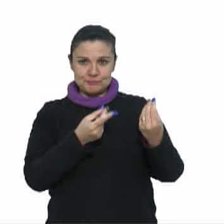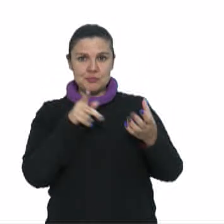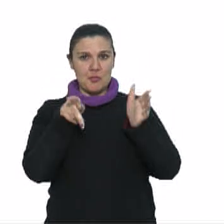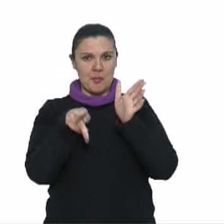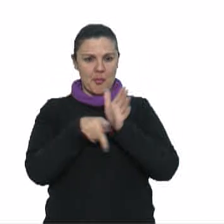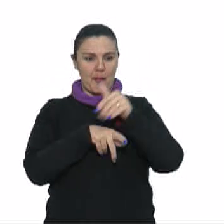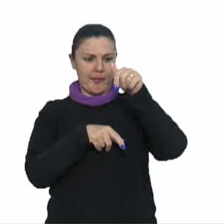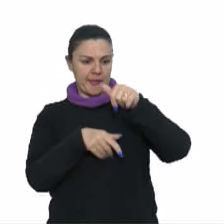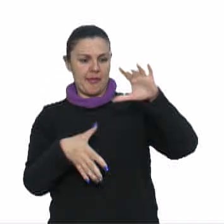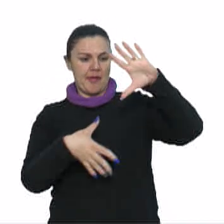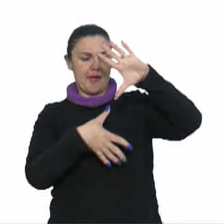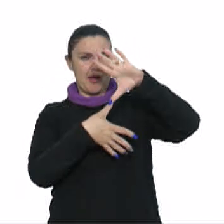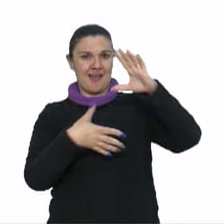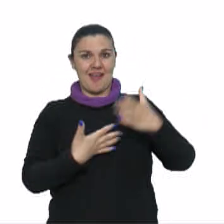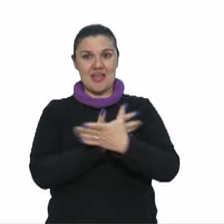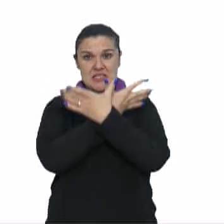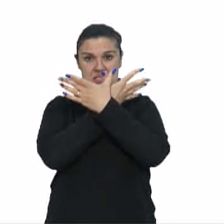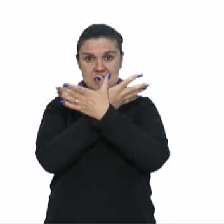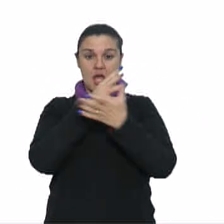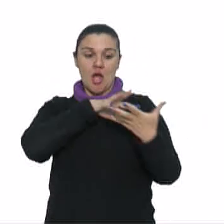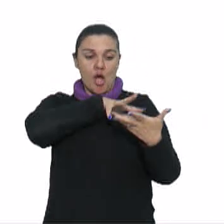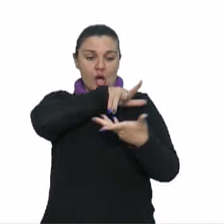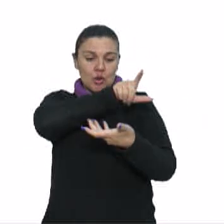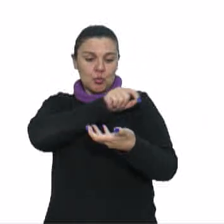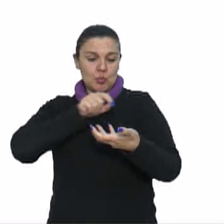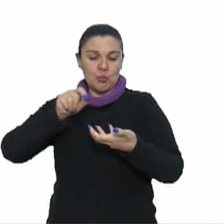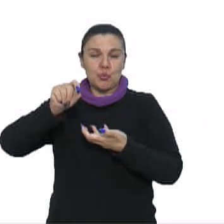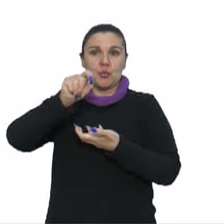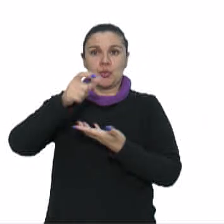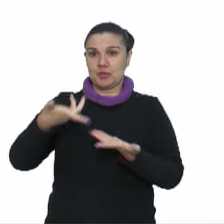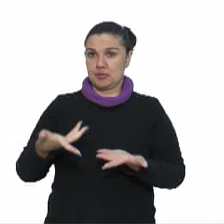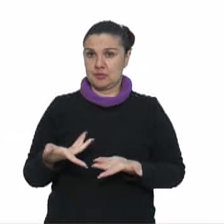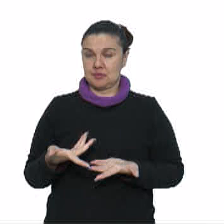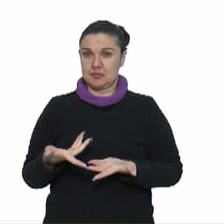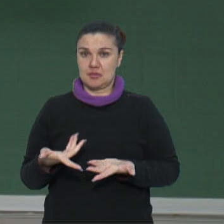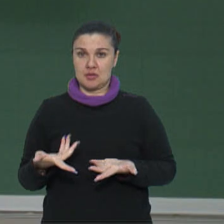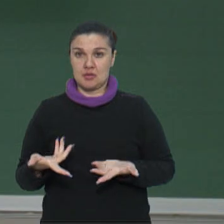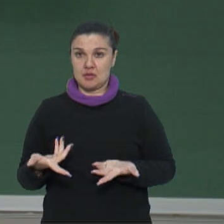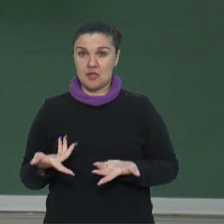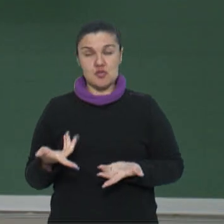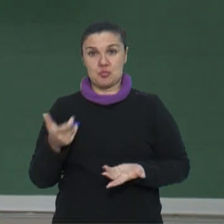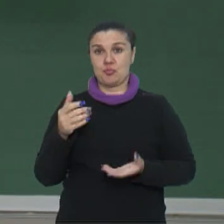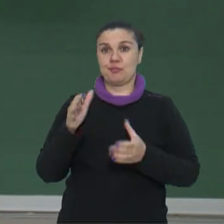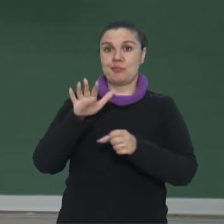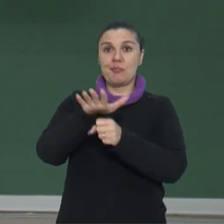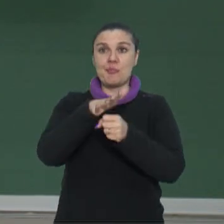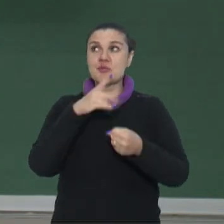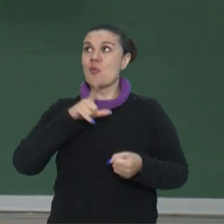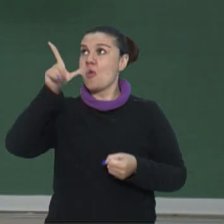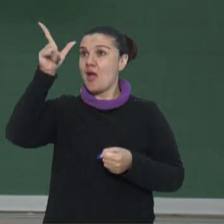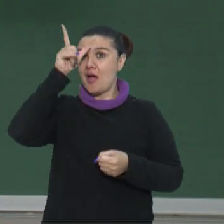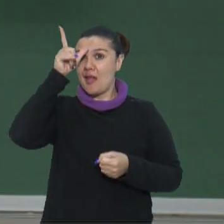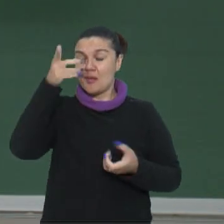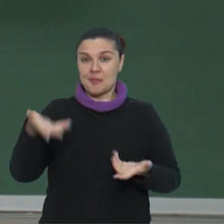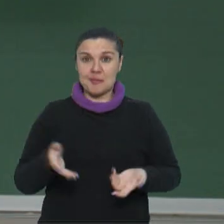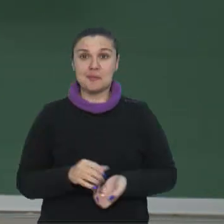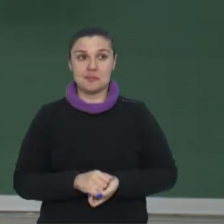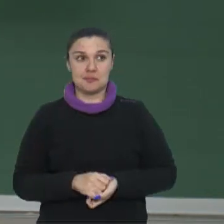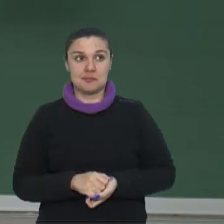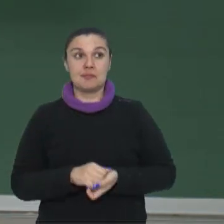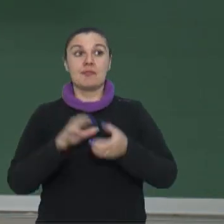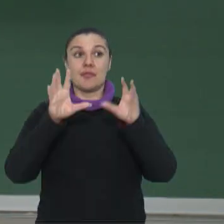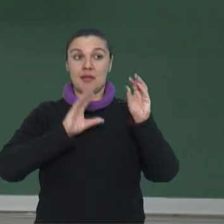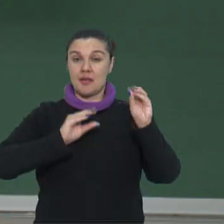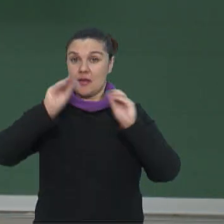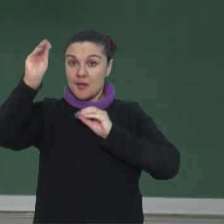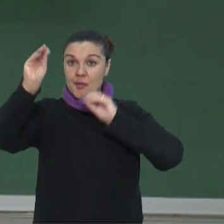artefatos arqueológicos astecas espalhados pelo planeta inteiro, em museus até da Alemanha. Como que vai parar lá?